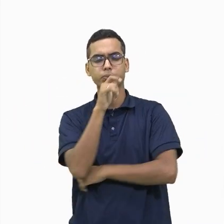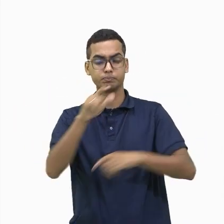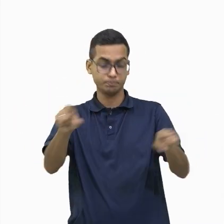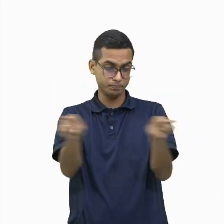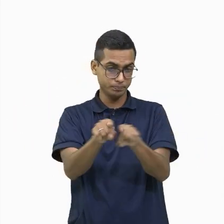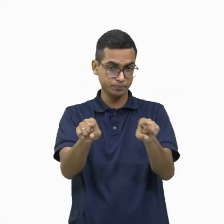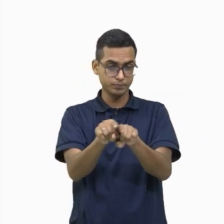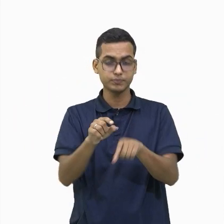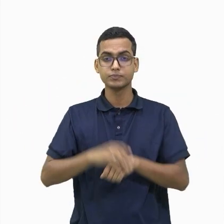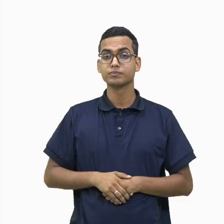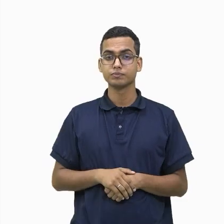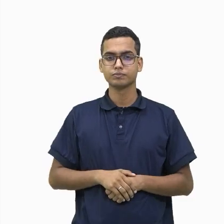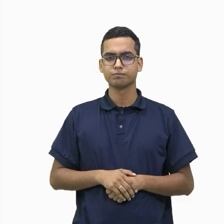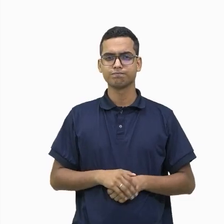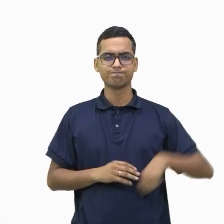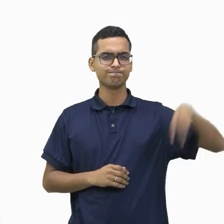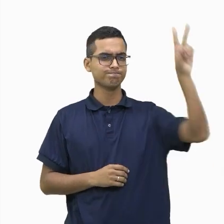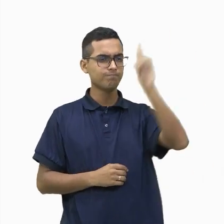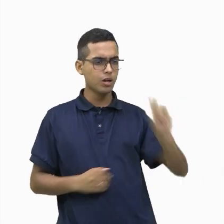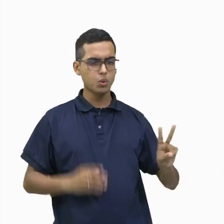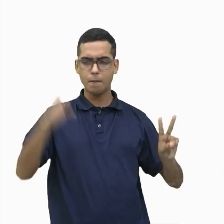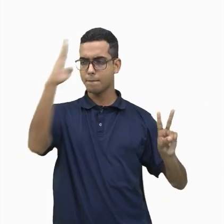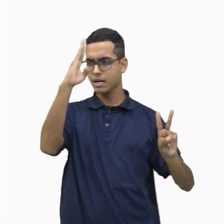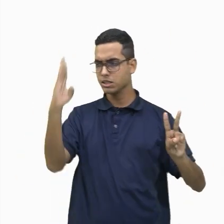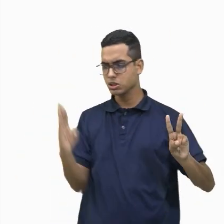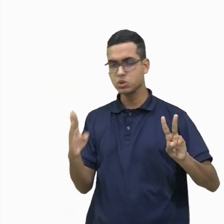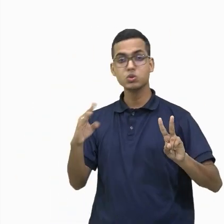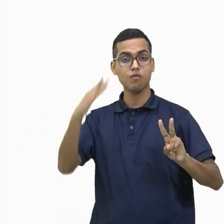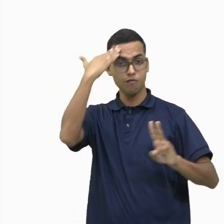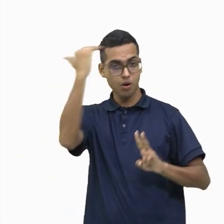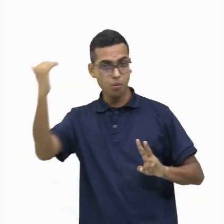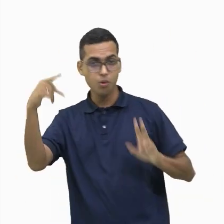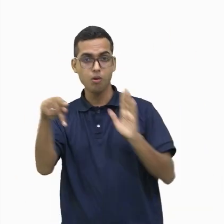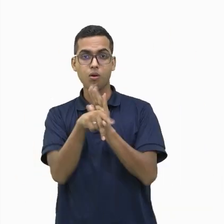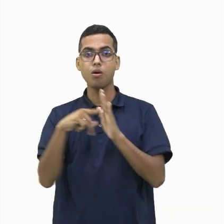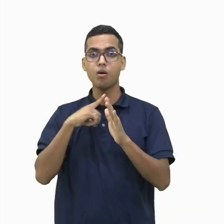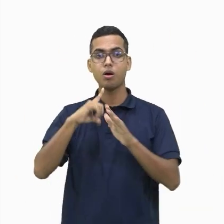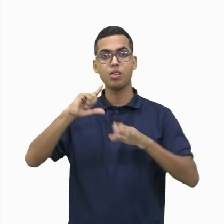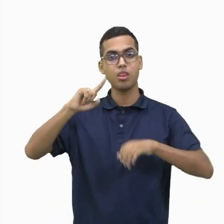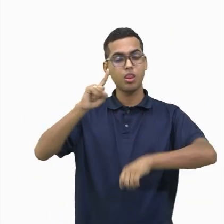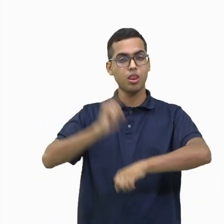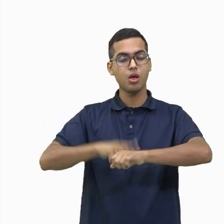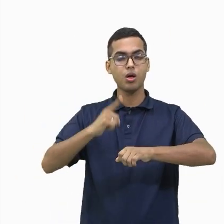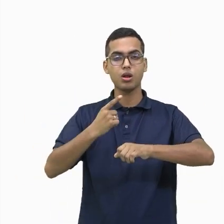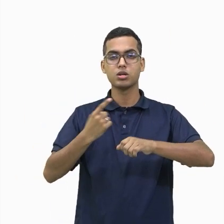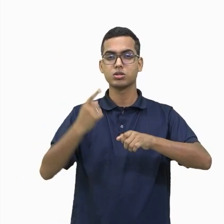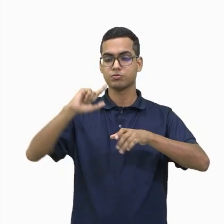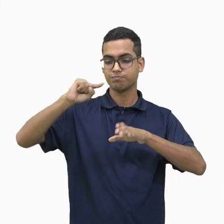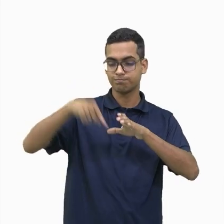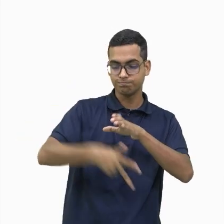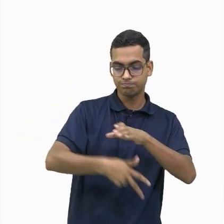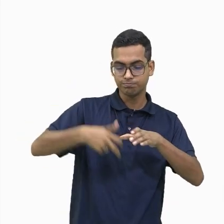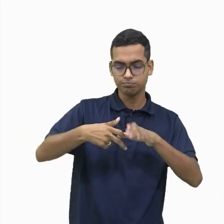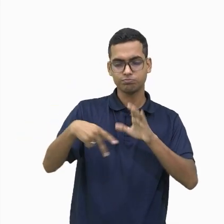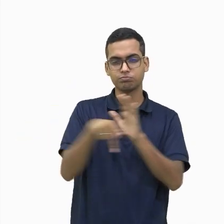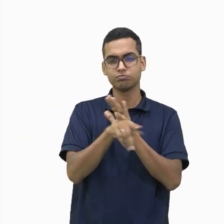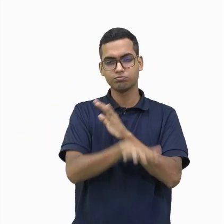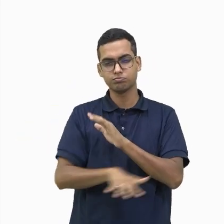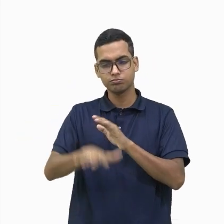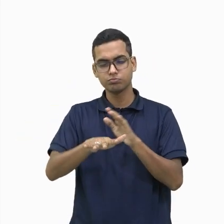essa extração em áreas marítimas. Agora, na última década, foram descobertas na América do Sul,